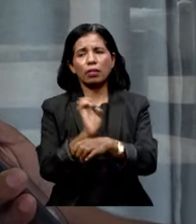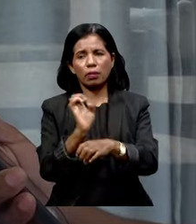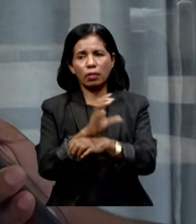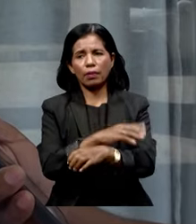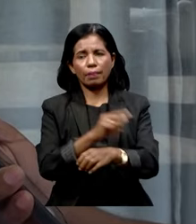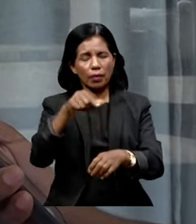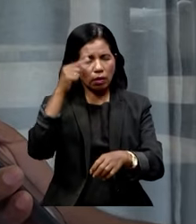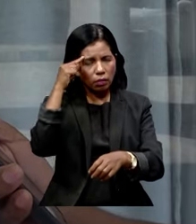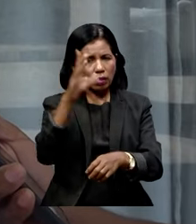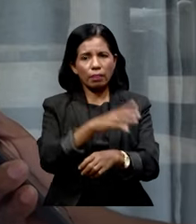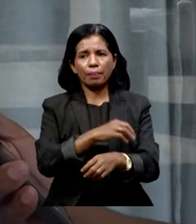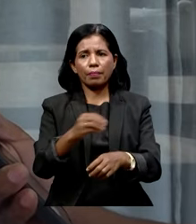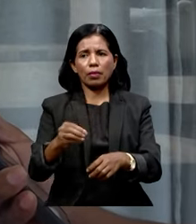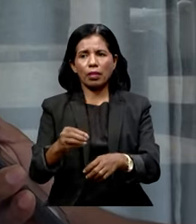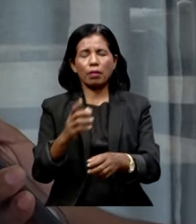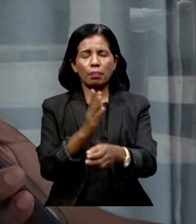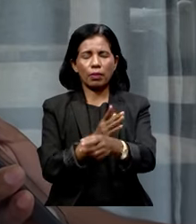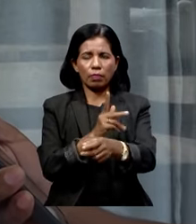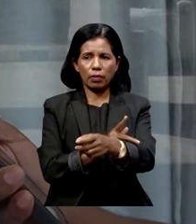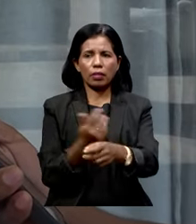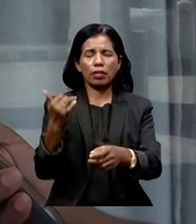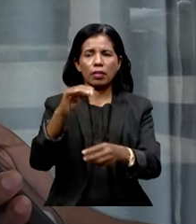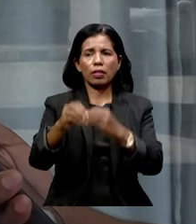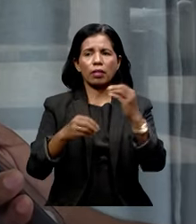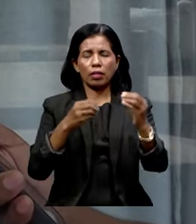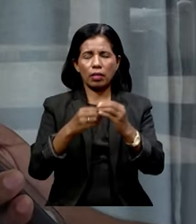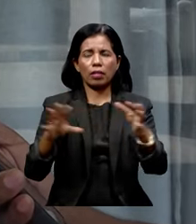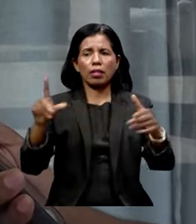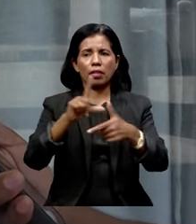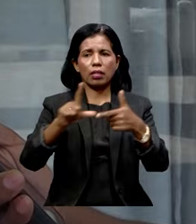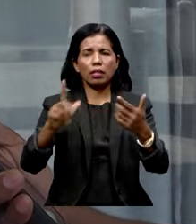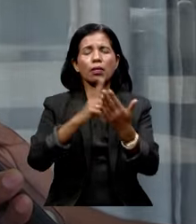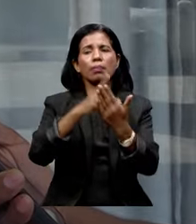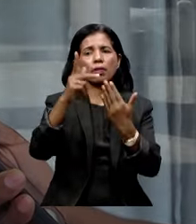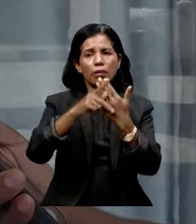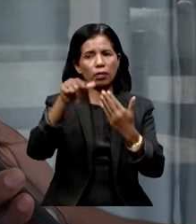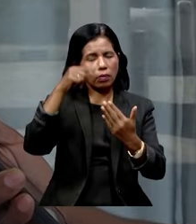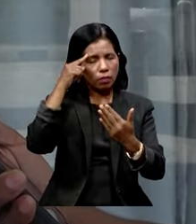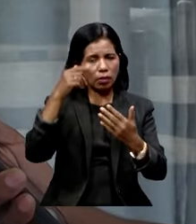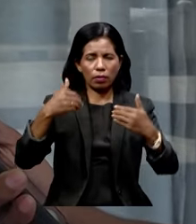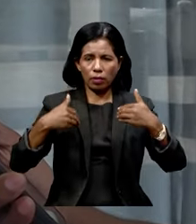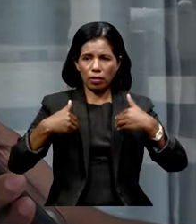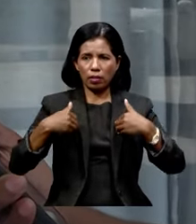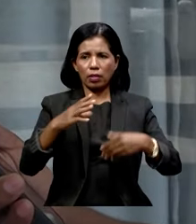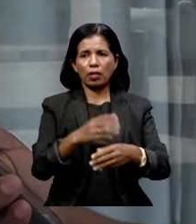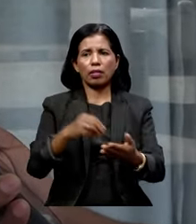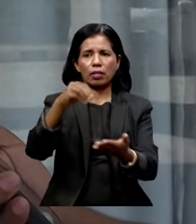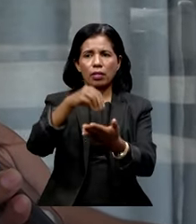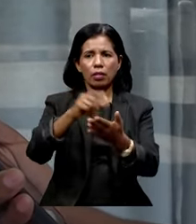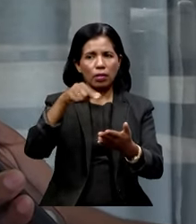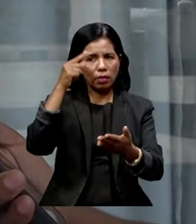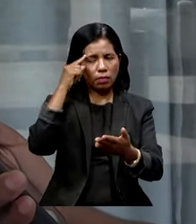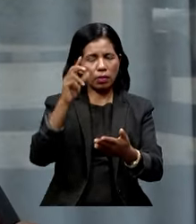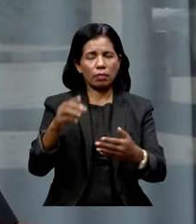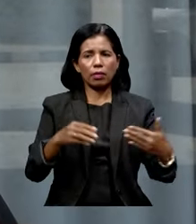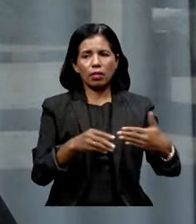o governo promove, significa alinha o programa governo em curso. Governo em curso, cada governo não é mais